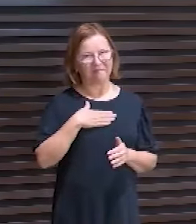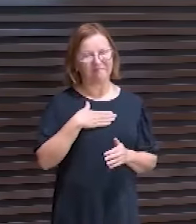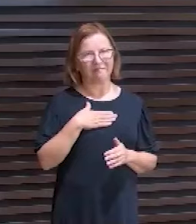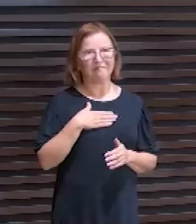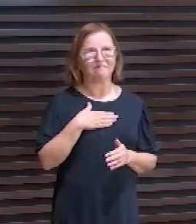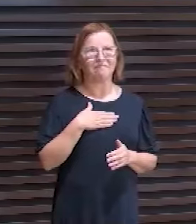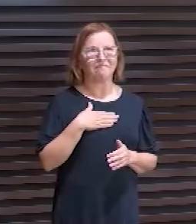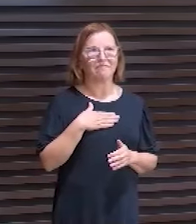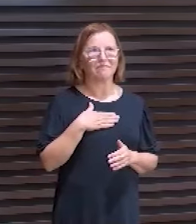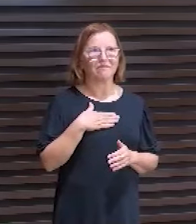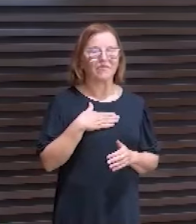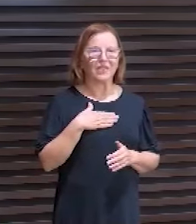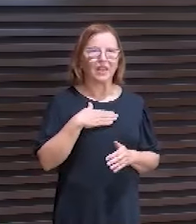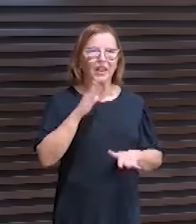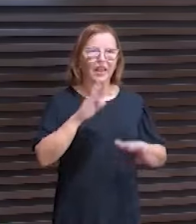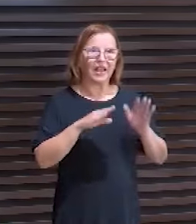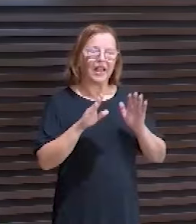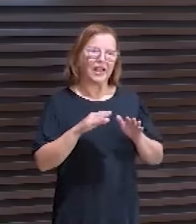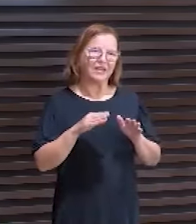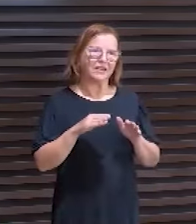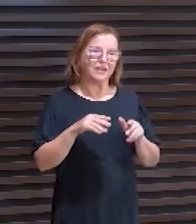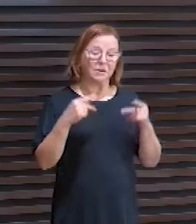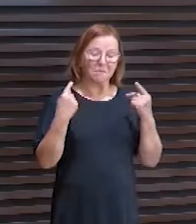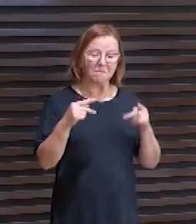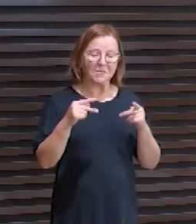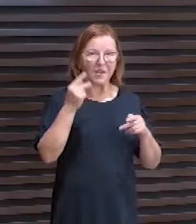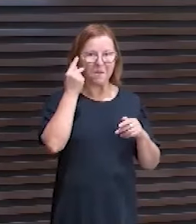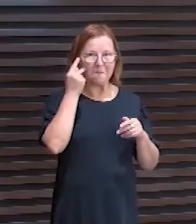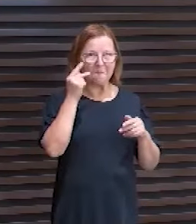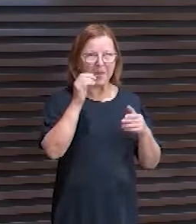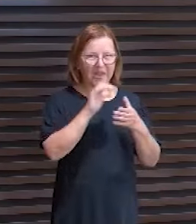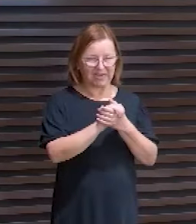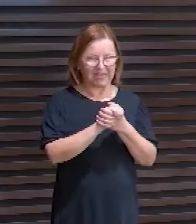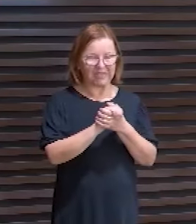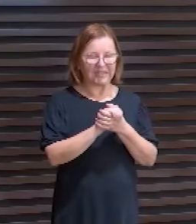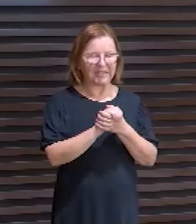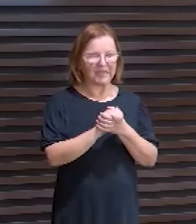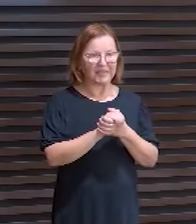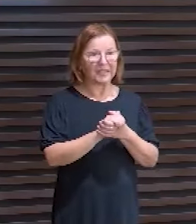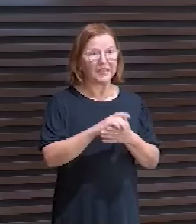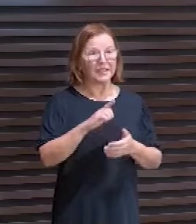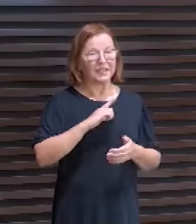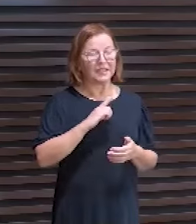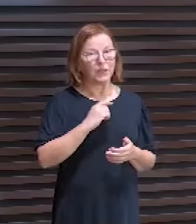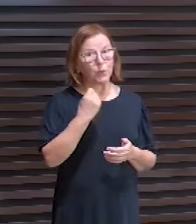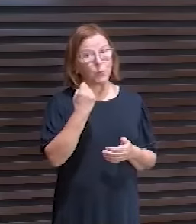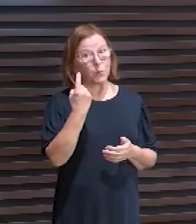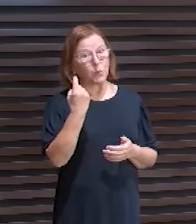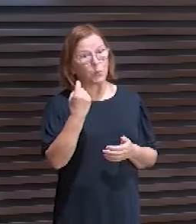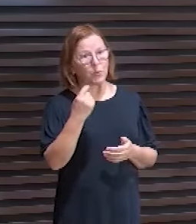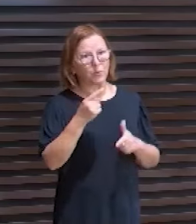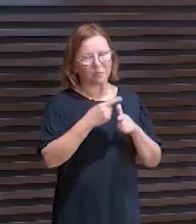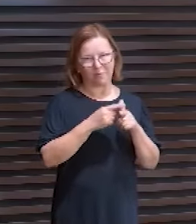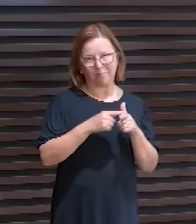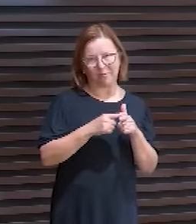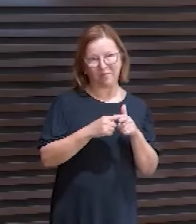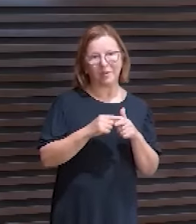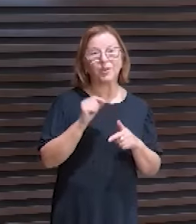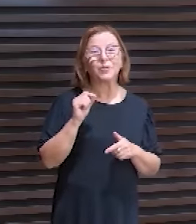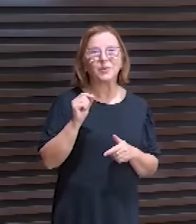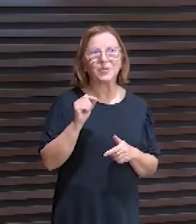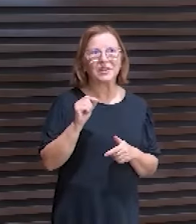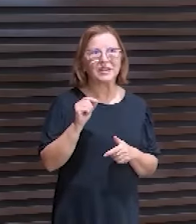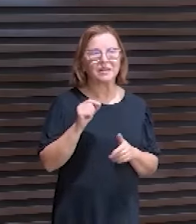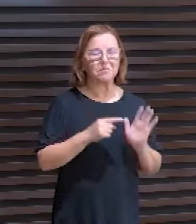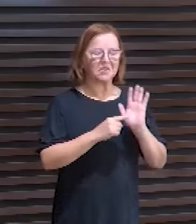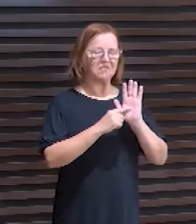vezes nós trabalhamos com casais que tem um pequeno problema um único pequeno problema que é a manifestação do